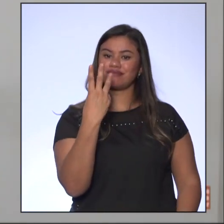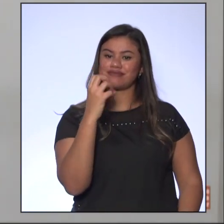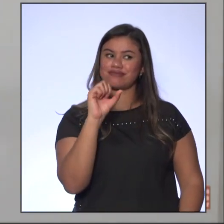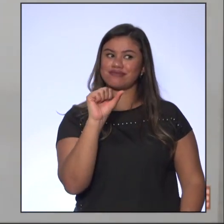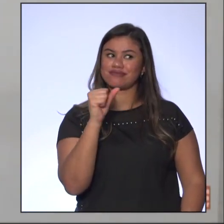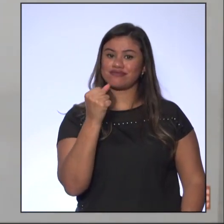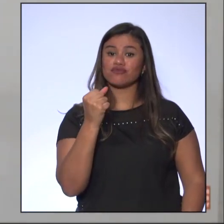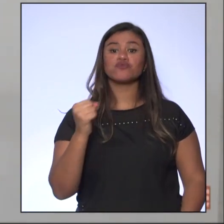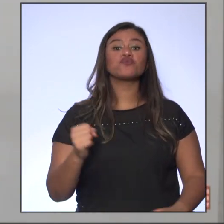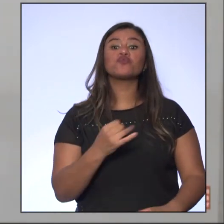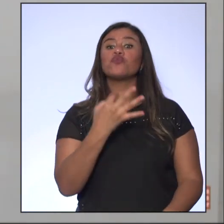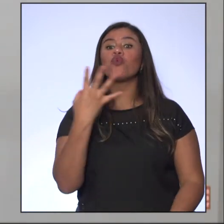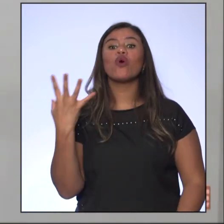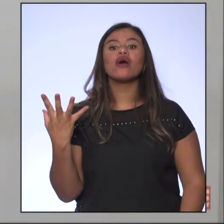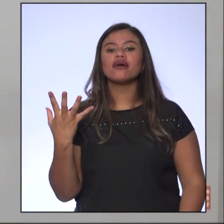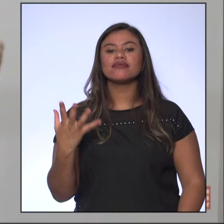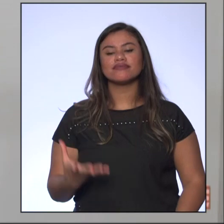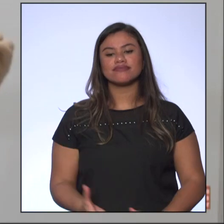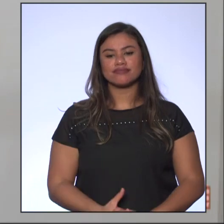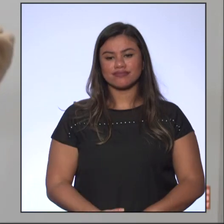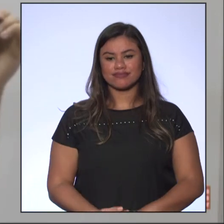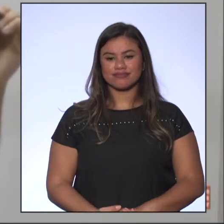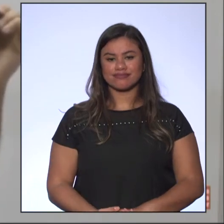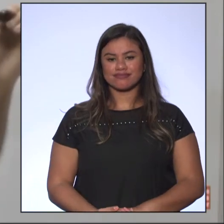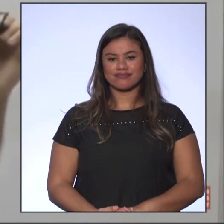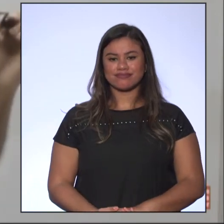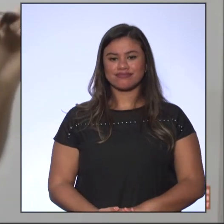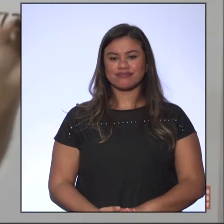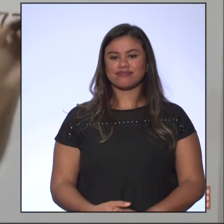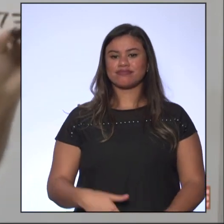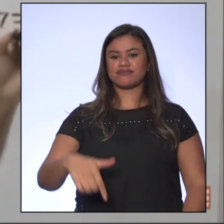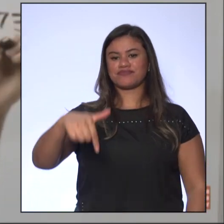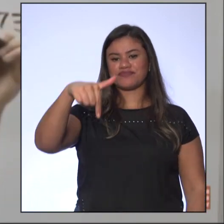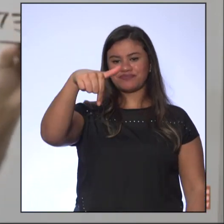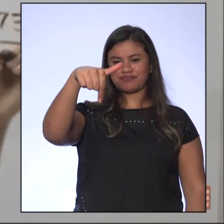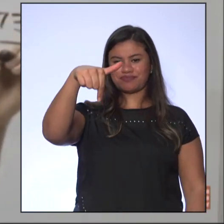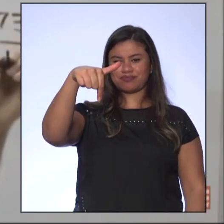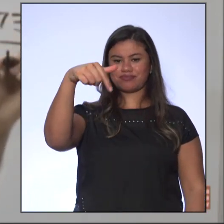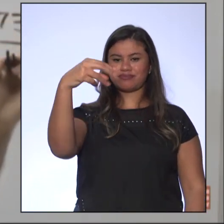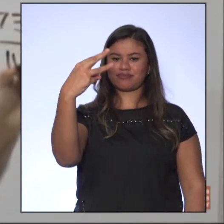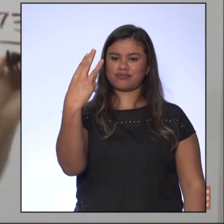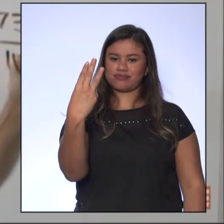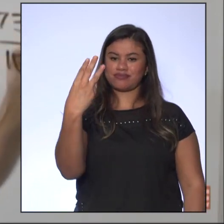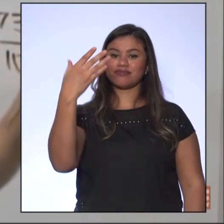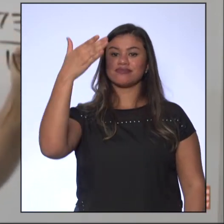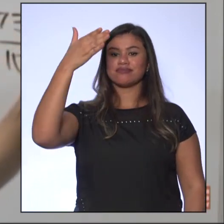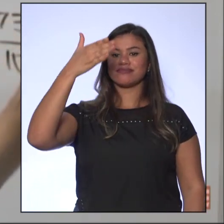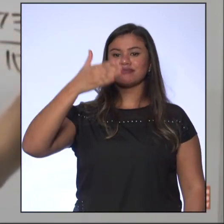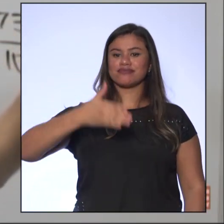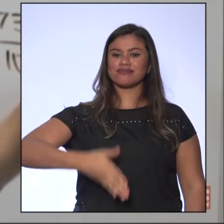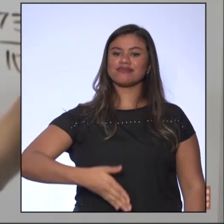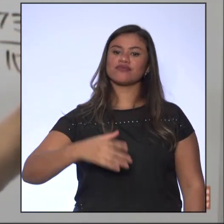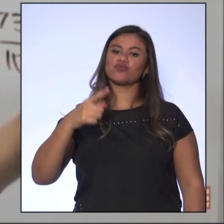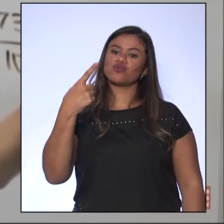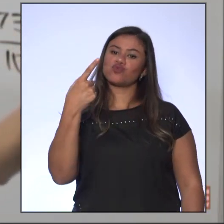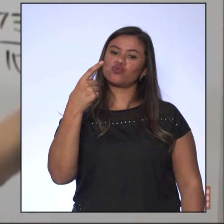38. Quanto deu essa soma? Coloca aí no chat aí. Deu 73 dividido por